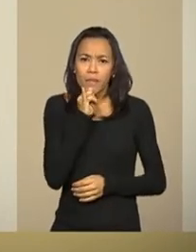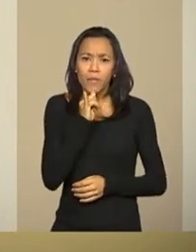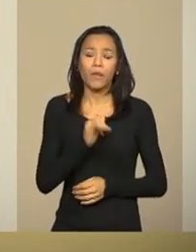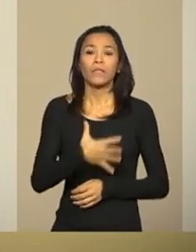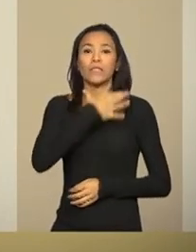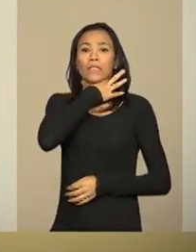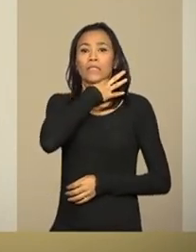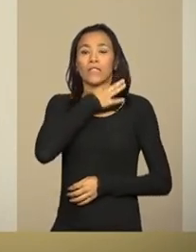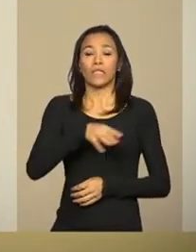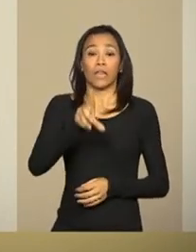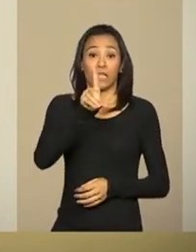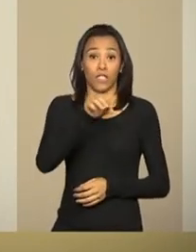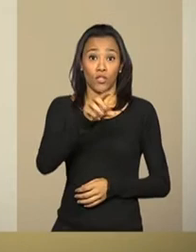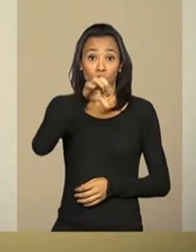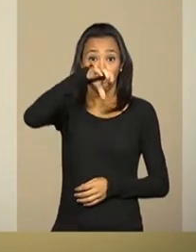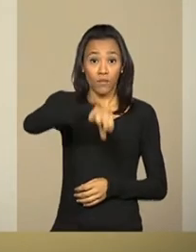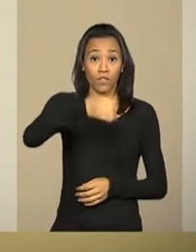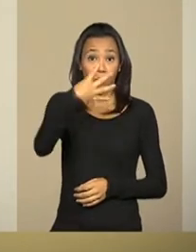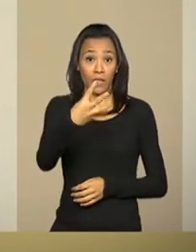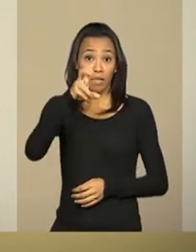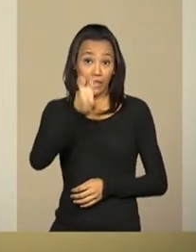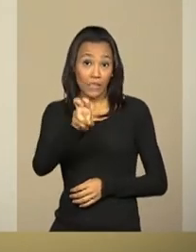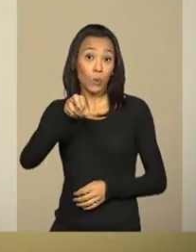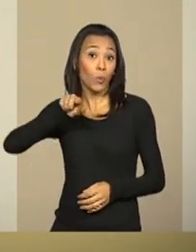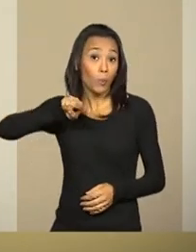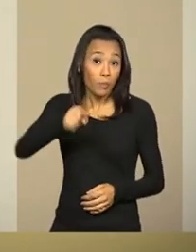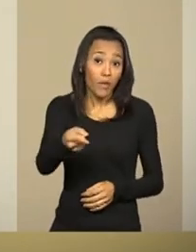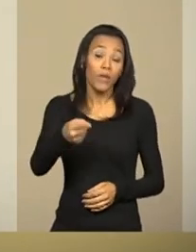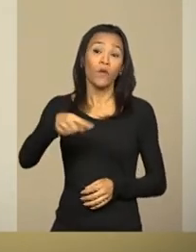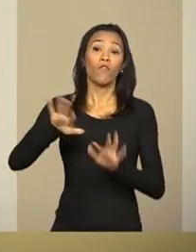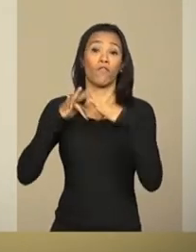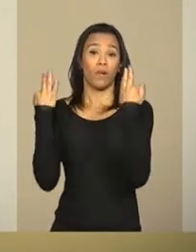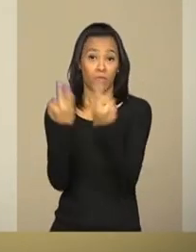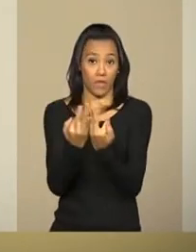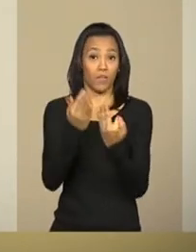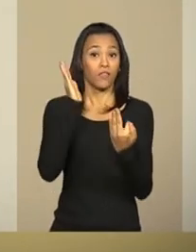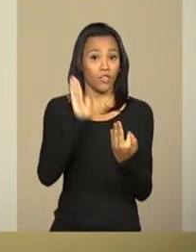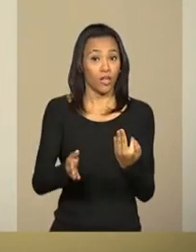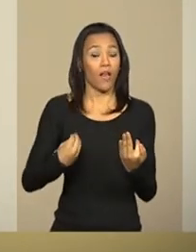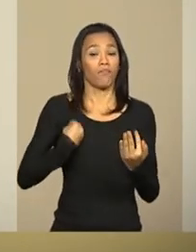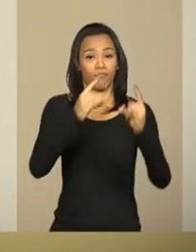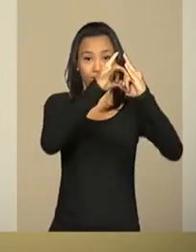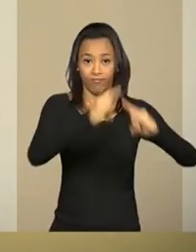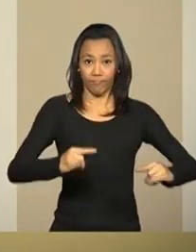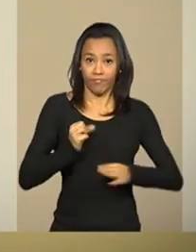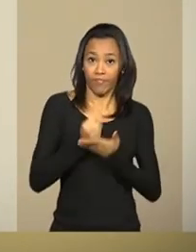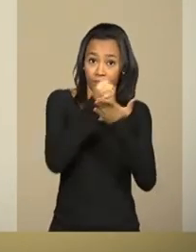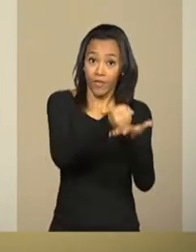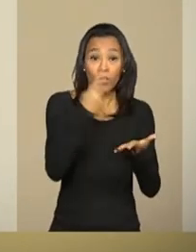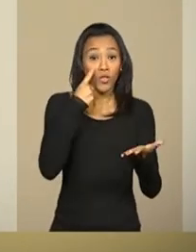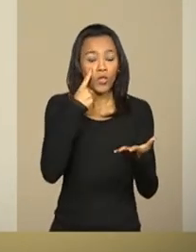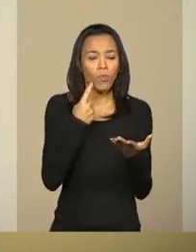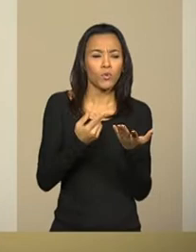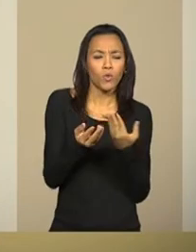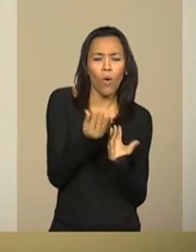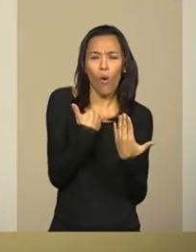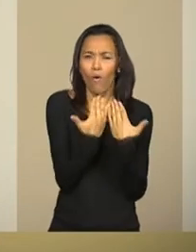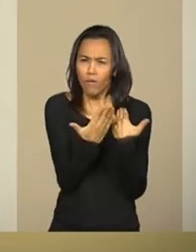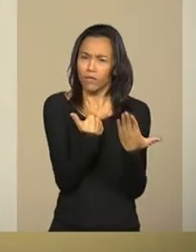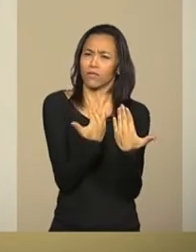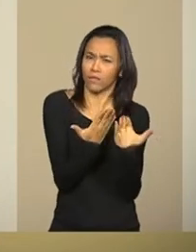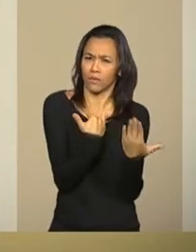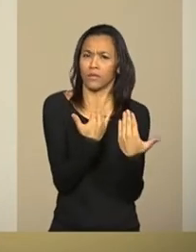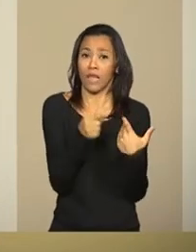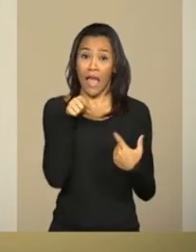de 945 mil famílias assentadas pela reforma agrária estão sendo renegociadas. Isso significa